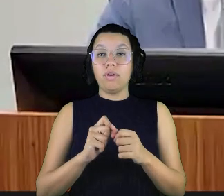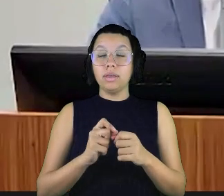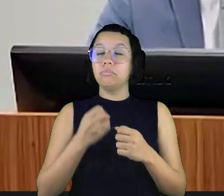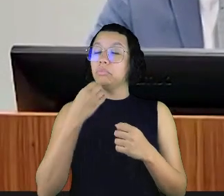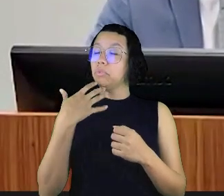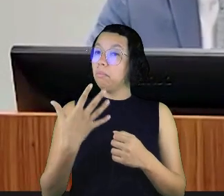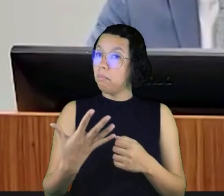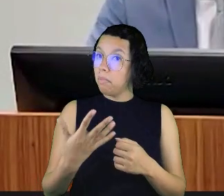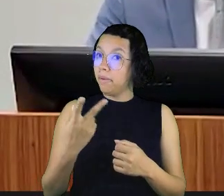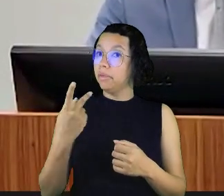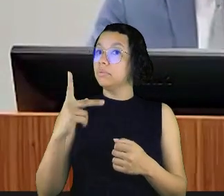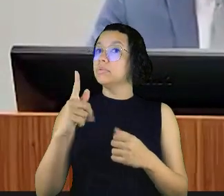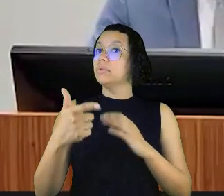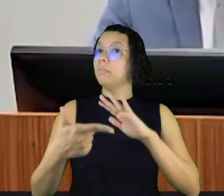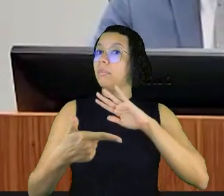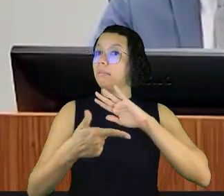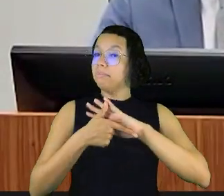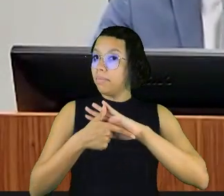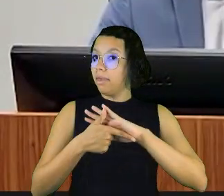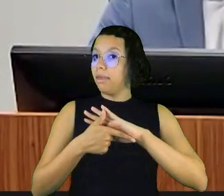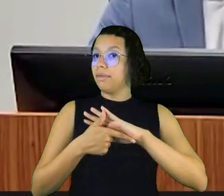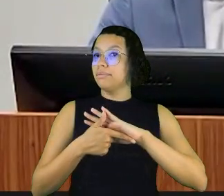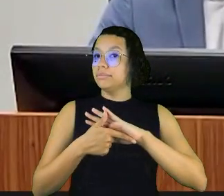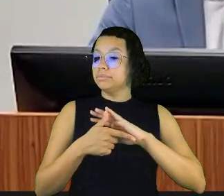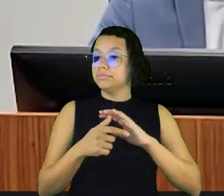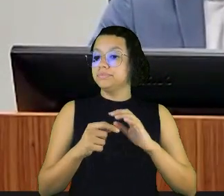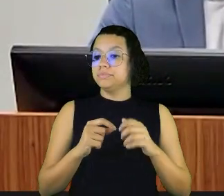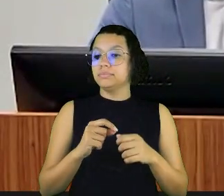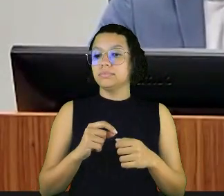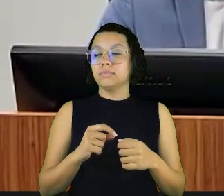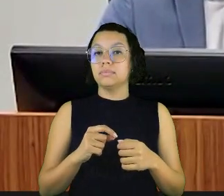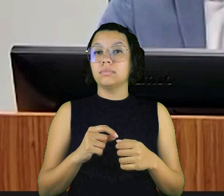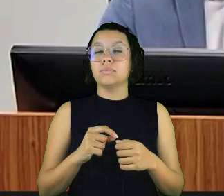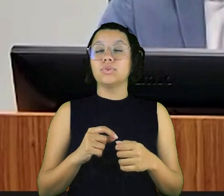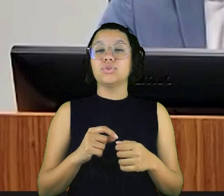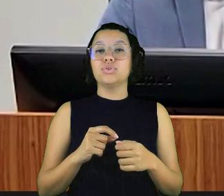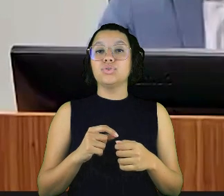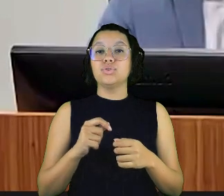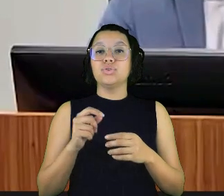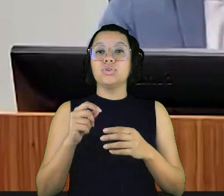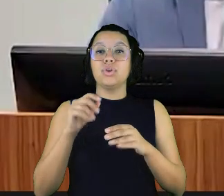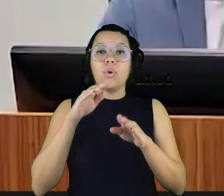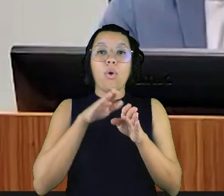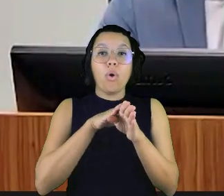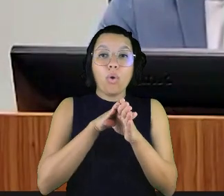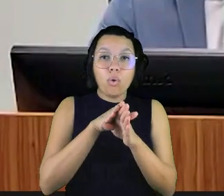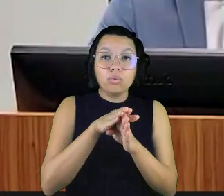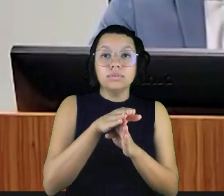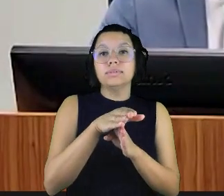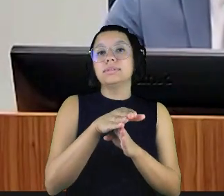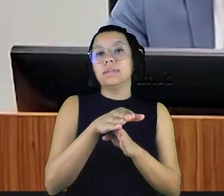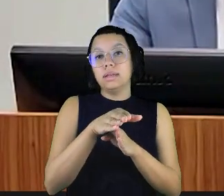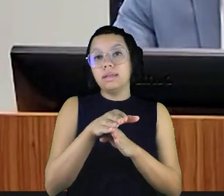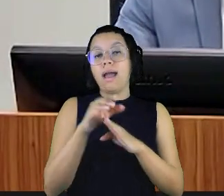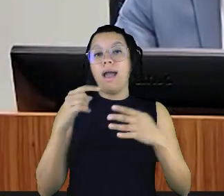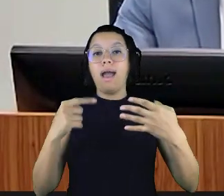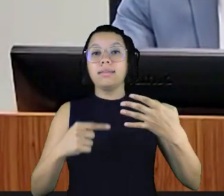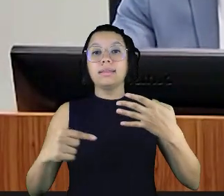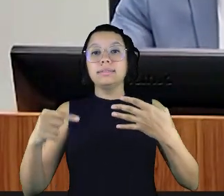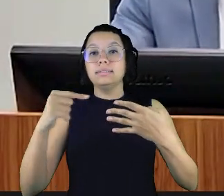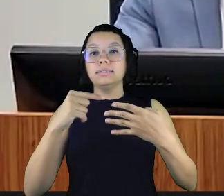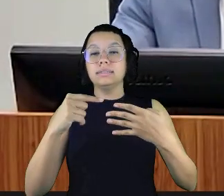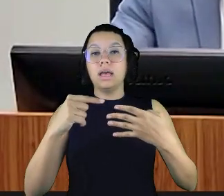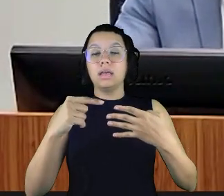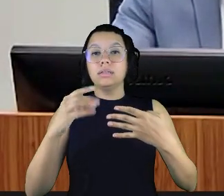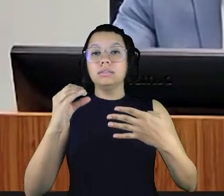de orientador das instâncias ordinárias no trato